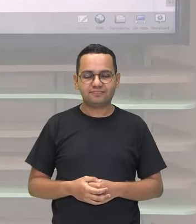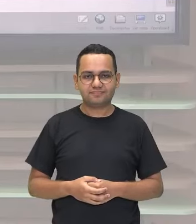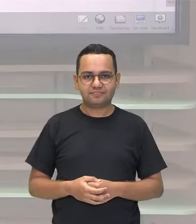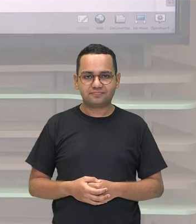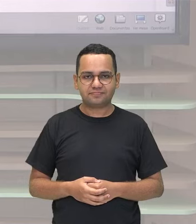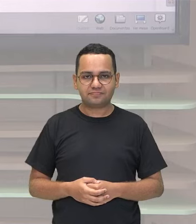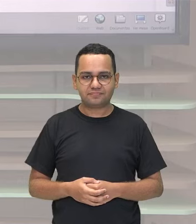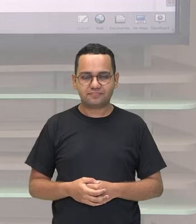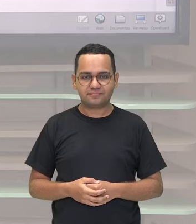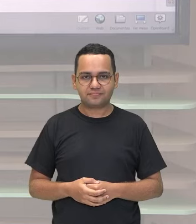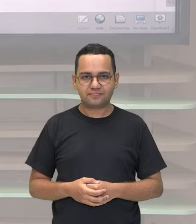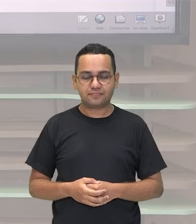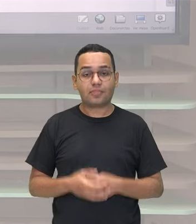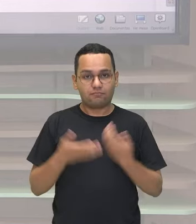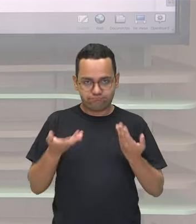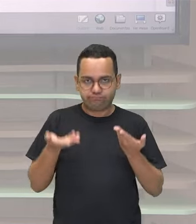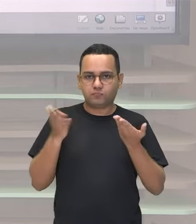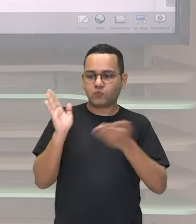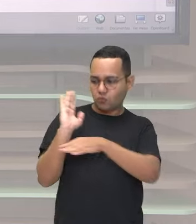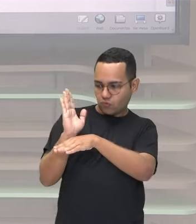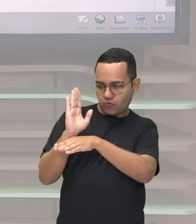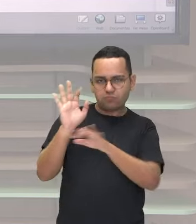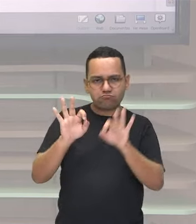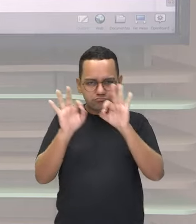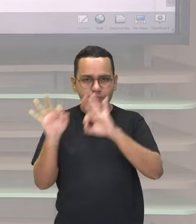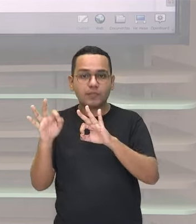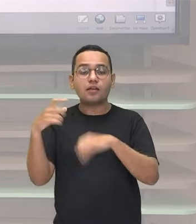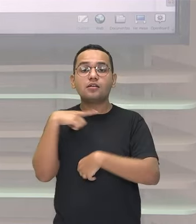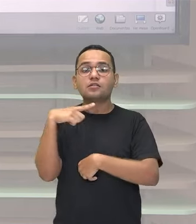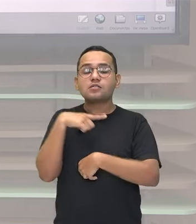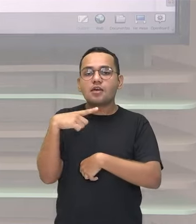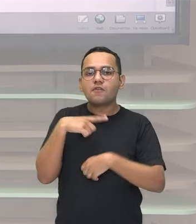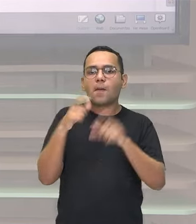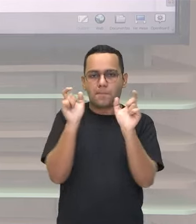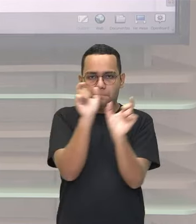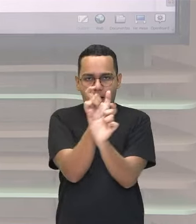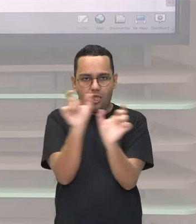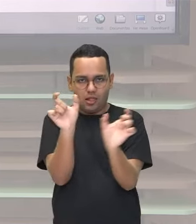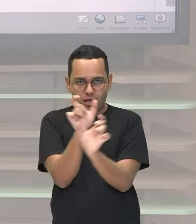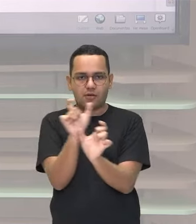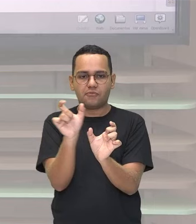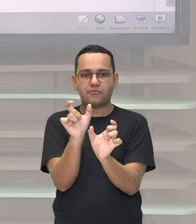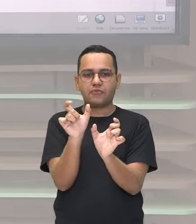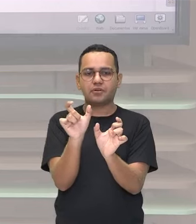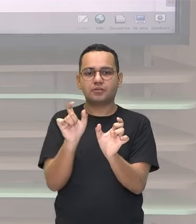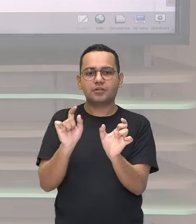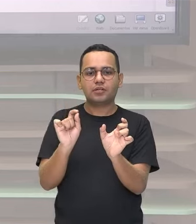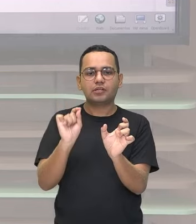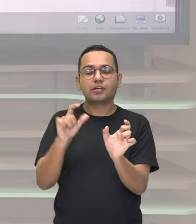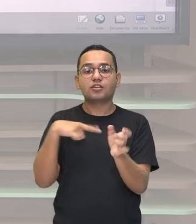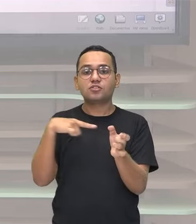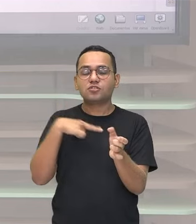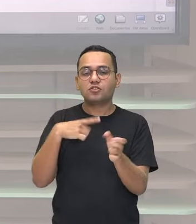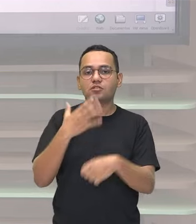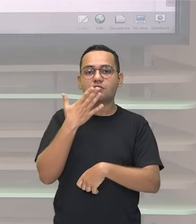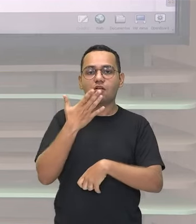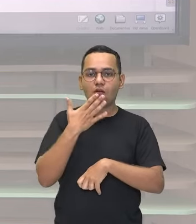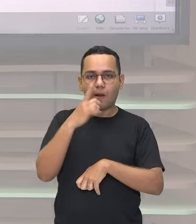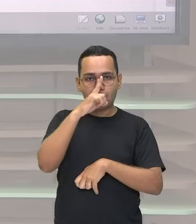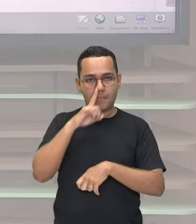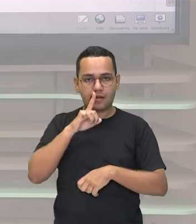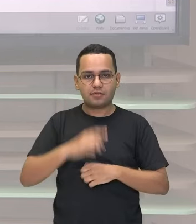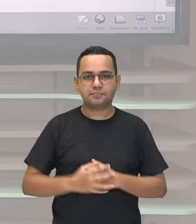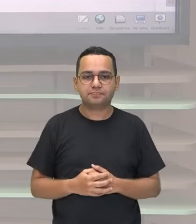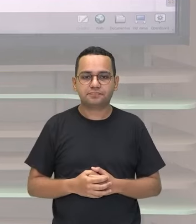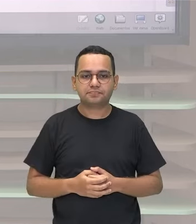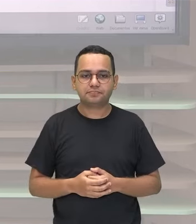gente, nesse vídeo apareceram algumas palavras que elas estavam destacadas em amarelo, Então,